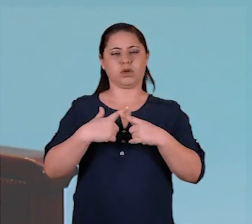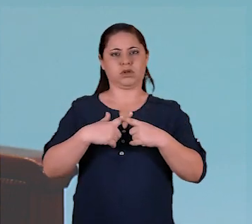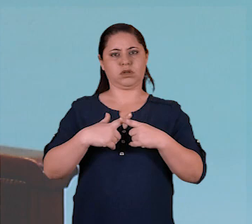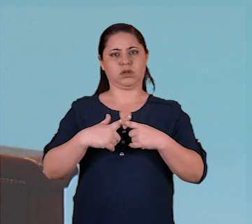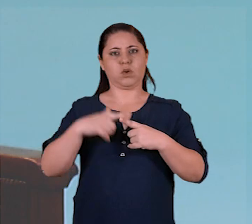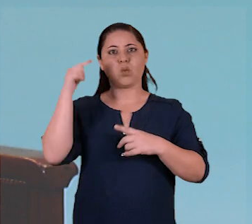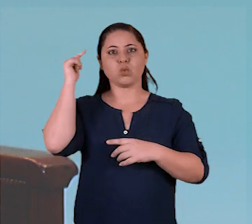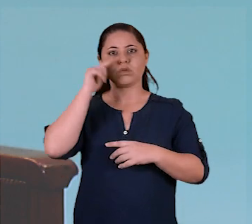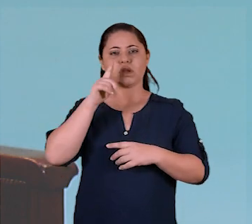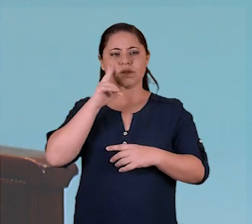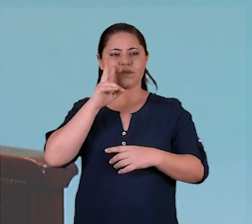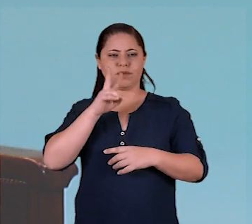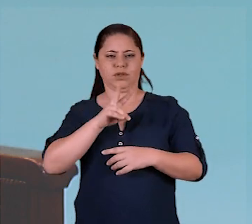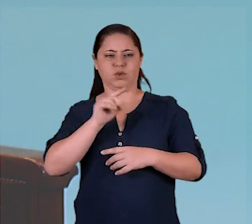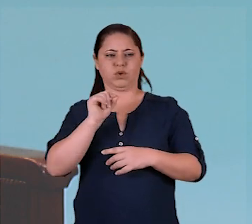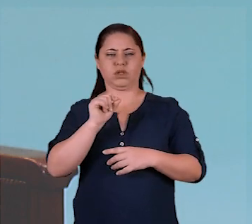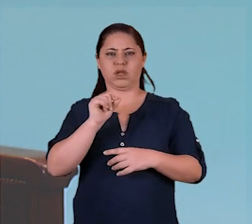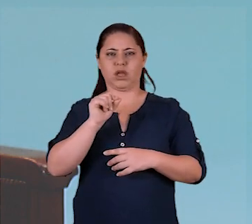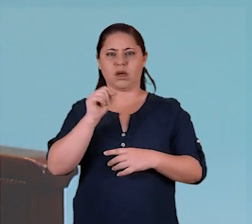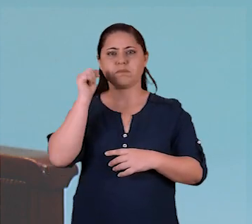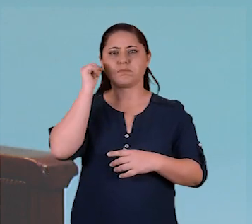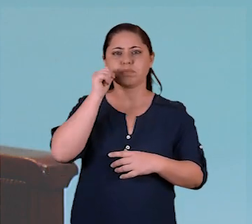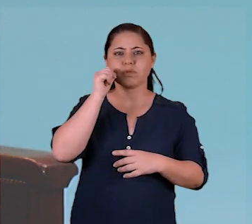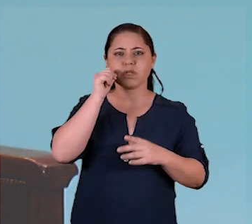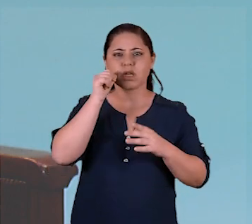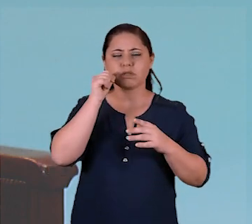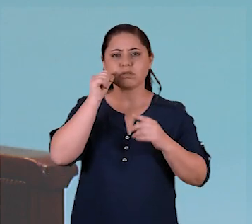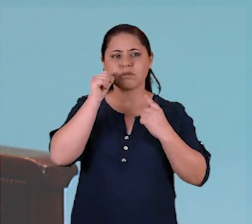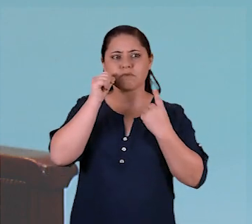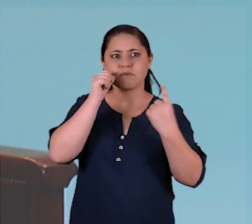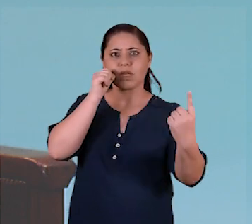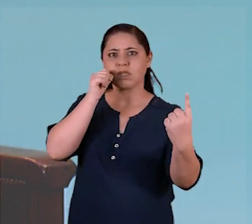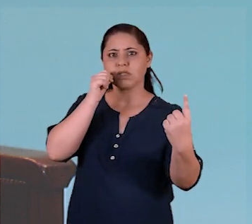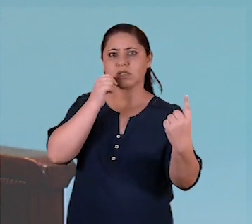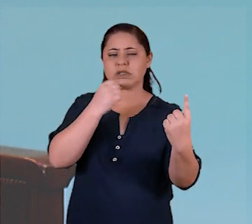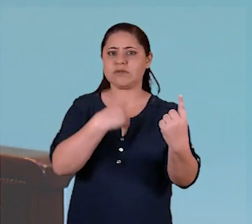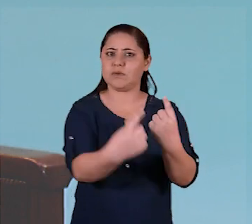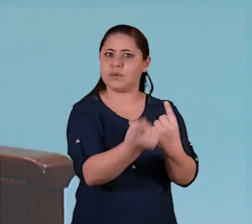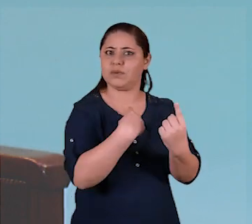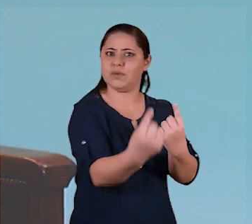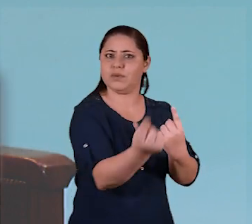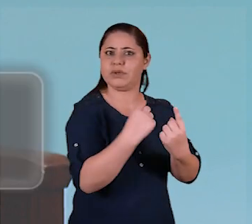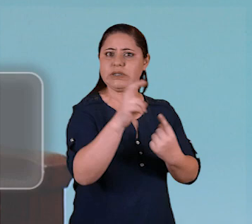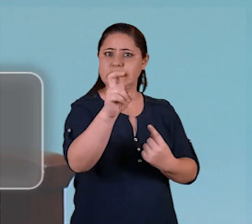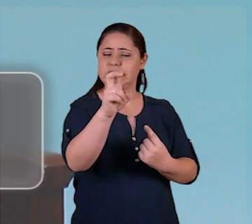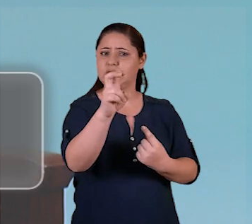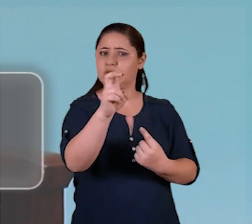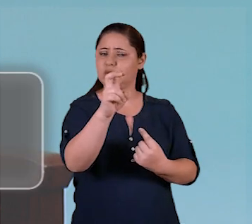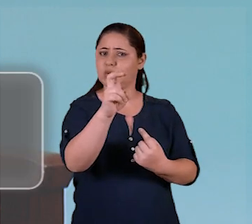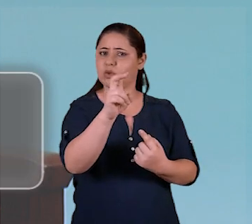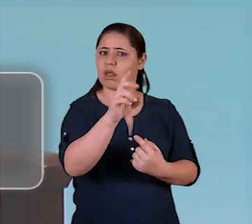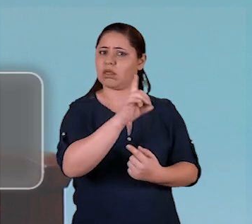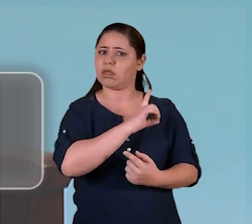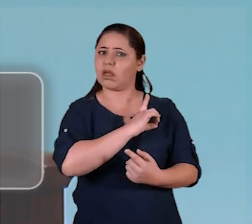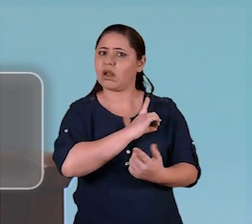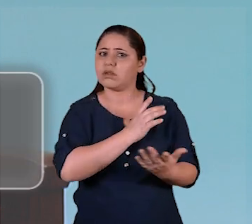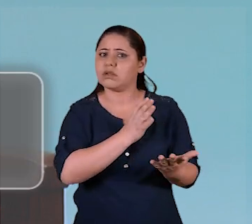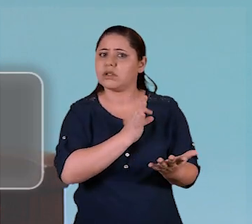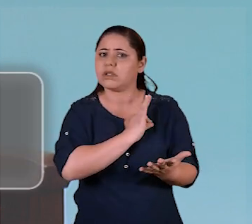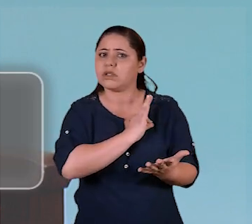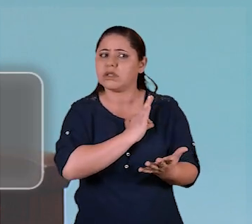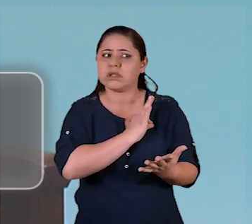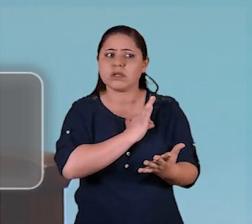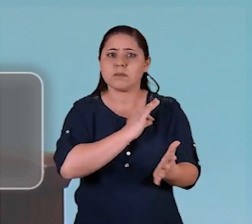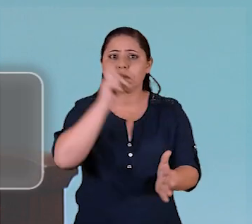você consegue ver no mesmo caso, uma mulher ir à delegacia 5 vezes durante um mês para